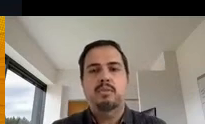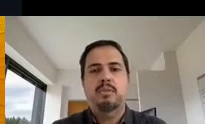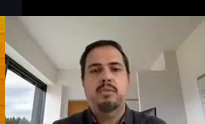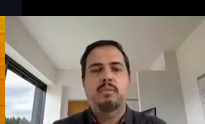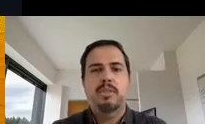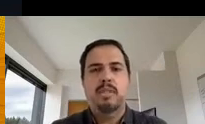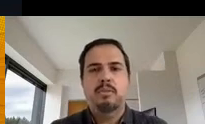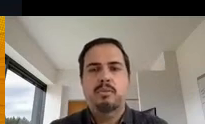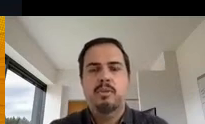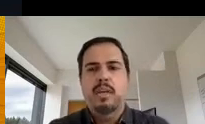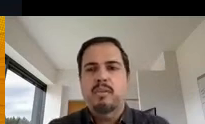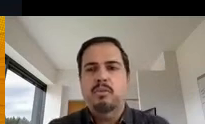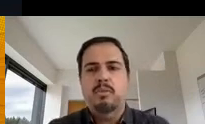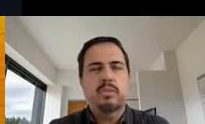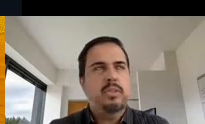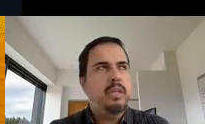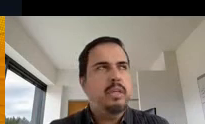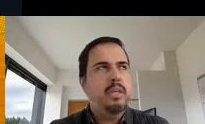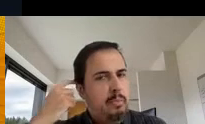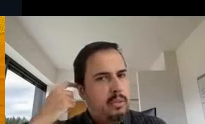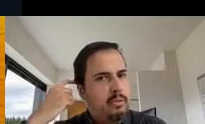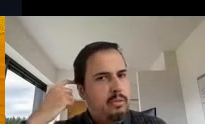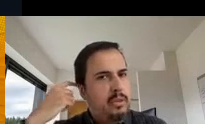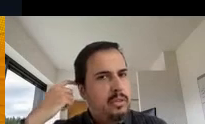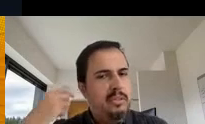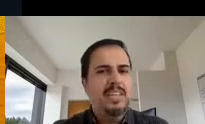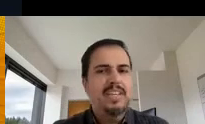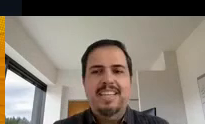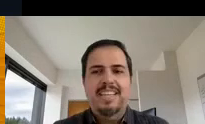pessoa acha. Eu estou desenvolvendo um projeto no